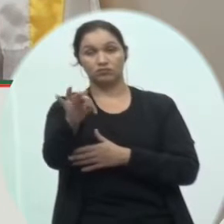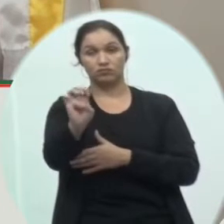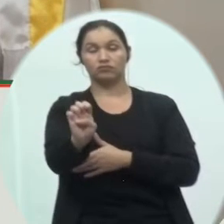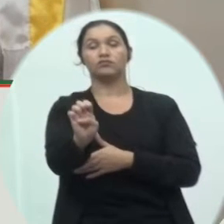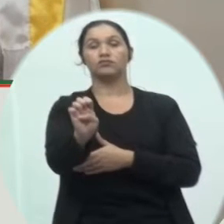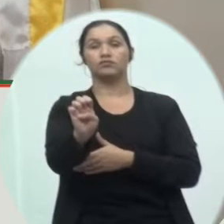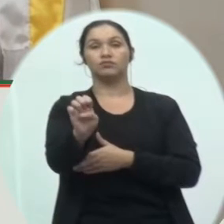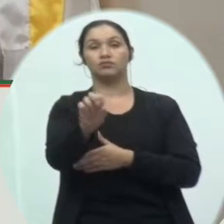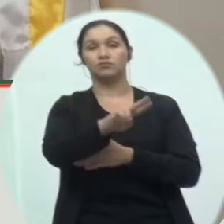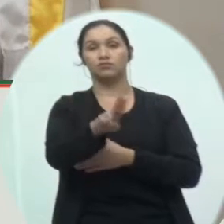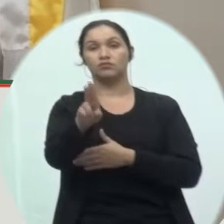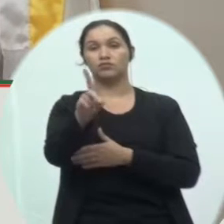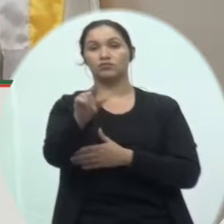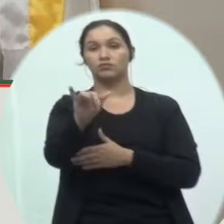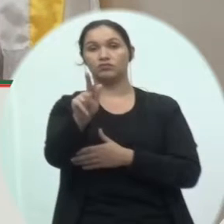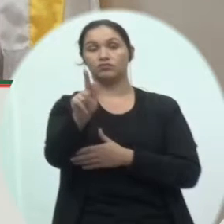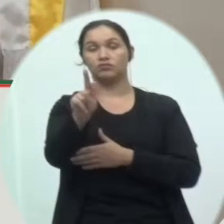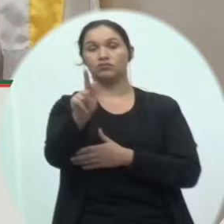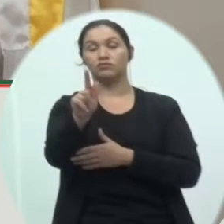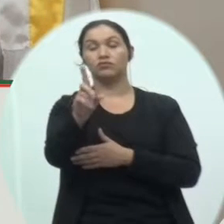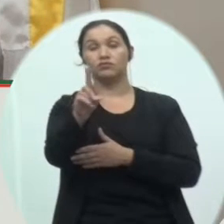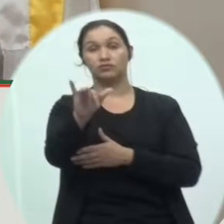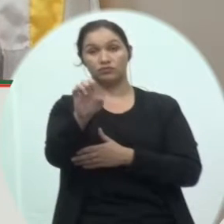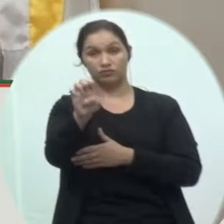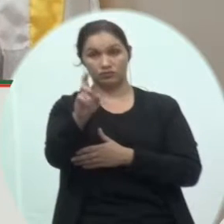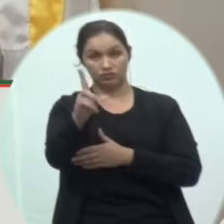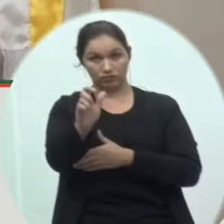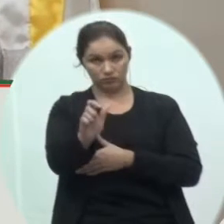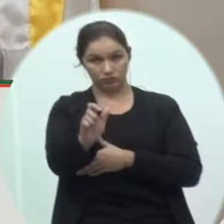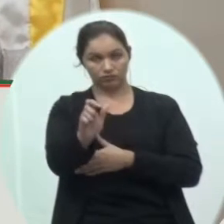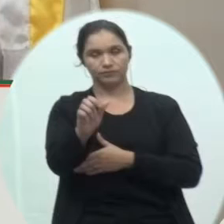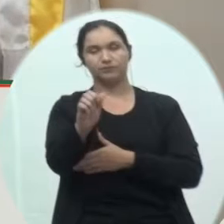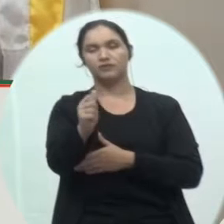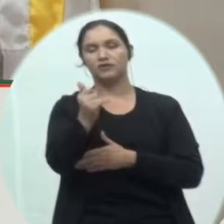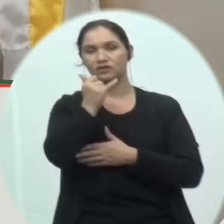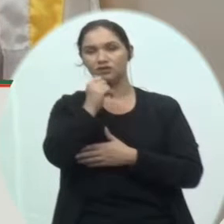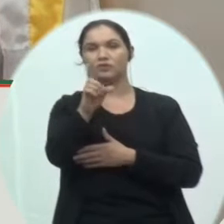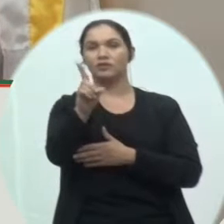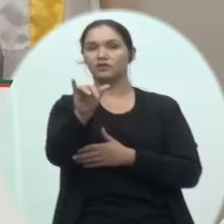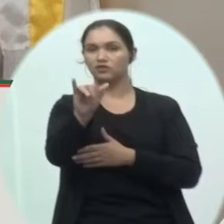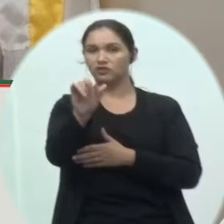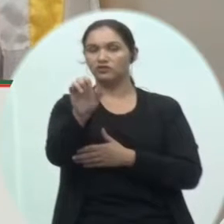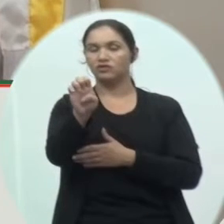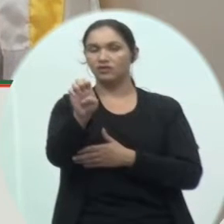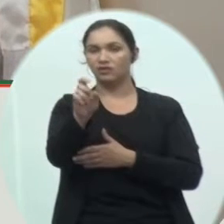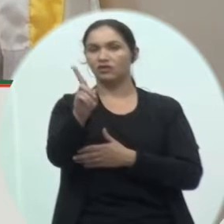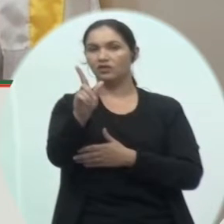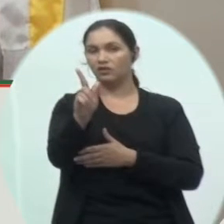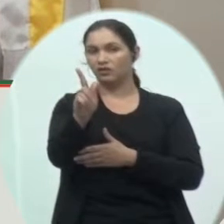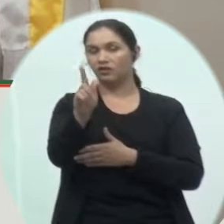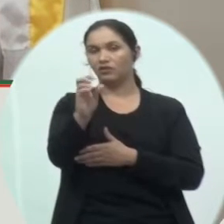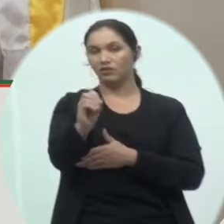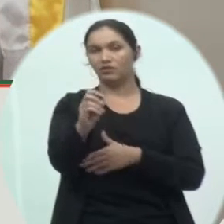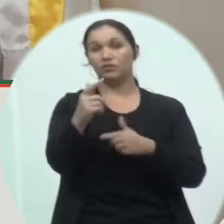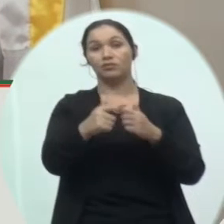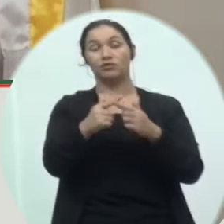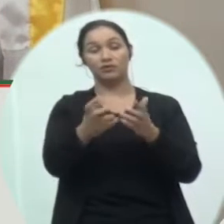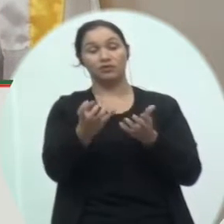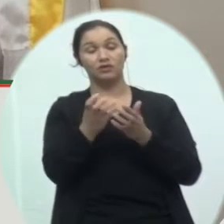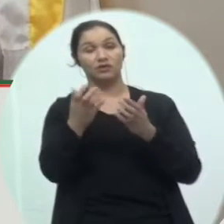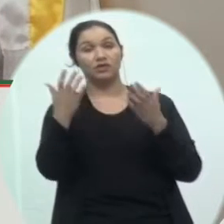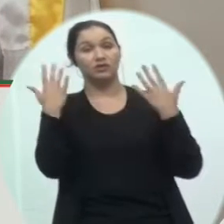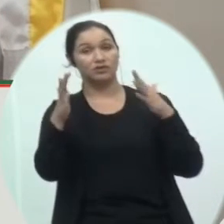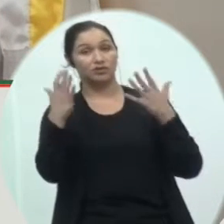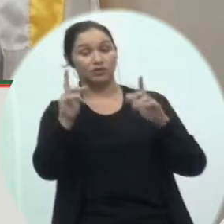aplauso à igreja, mas elogiar o trabalho desta igreja, 77